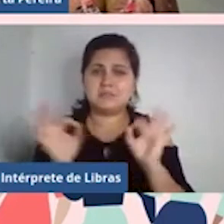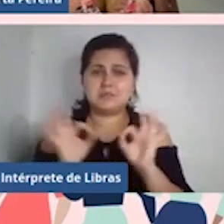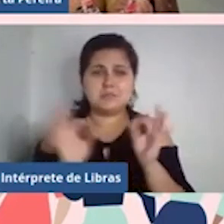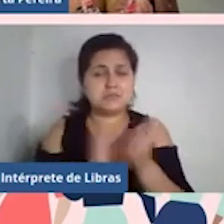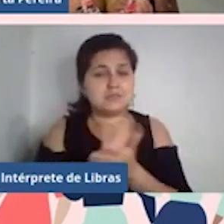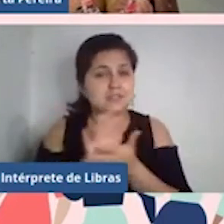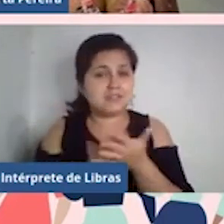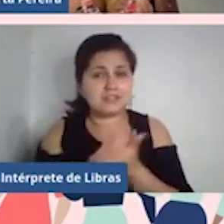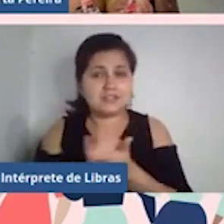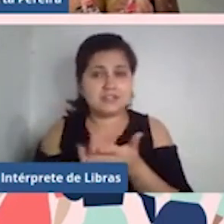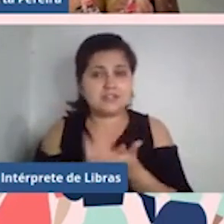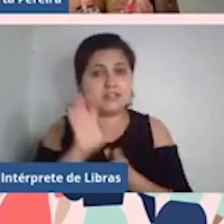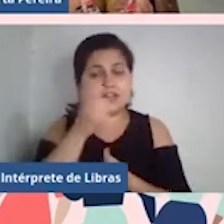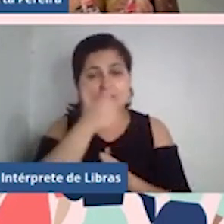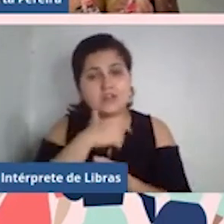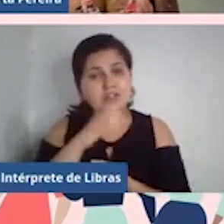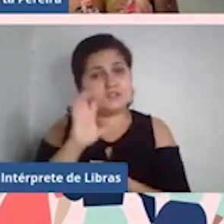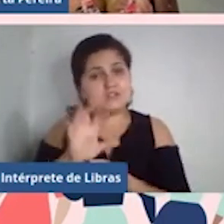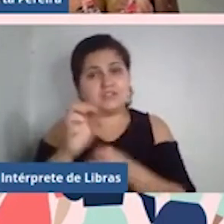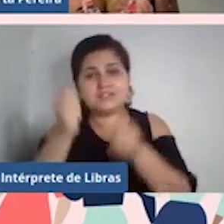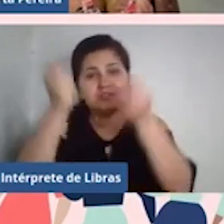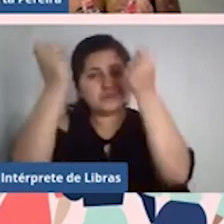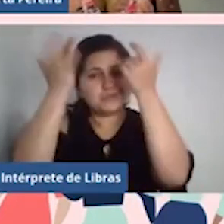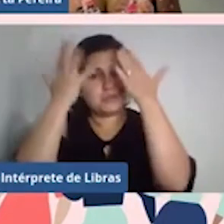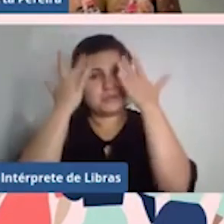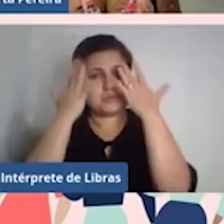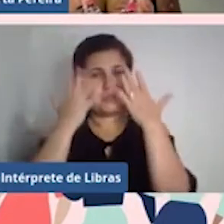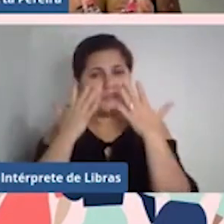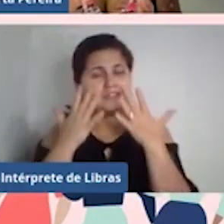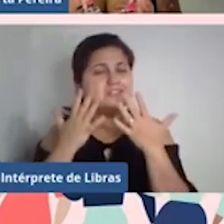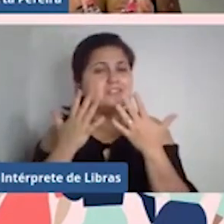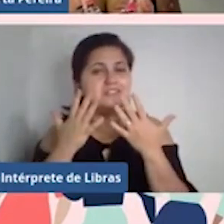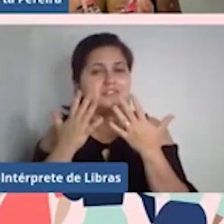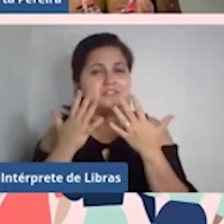né? E isso eu acho que é uma benção. Isso